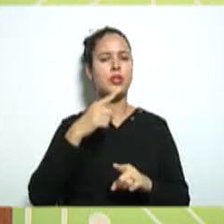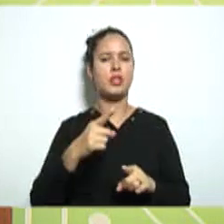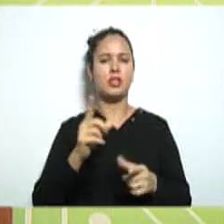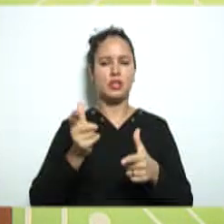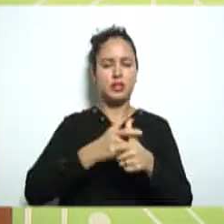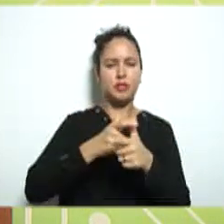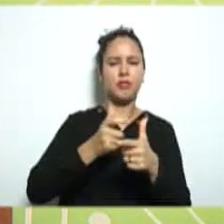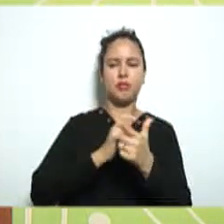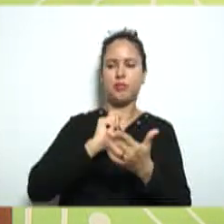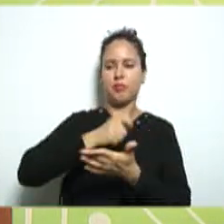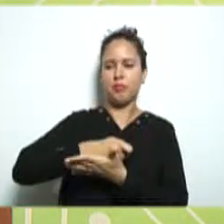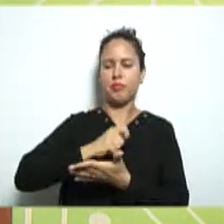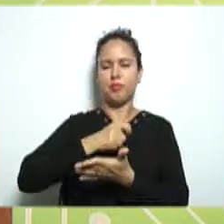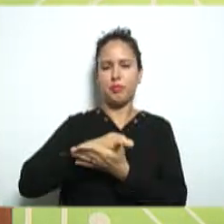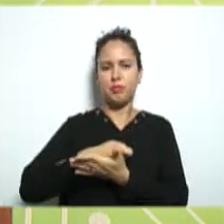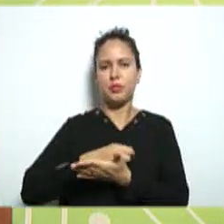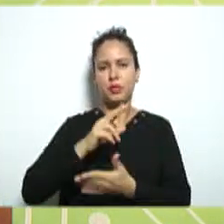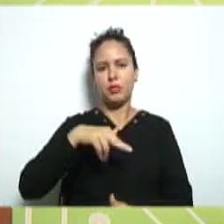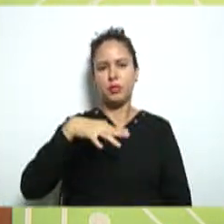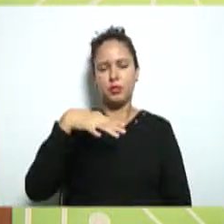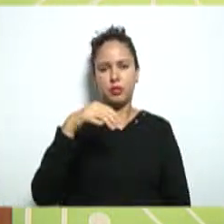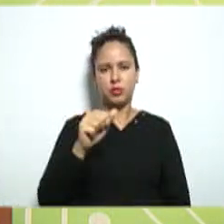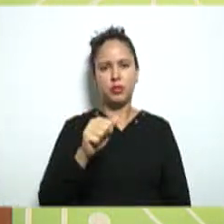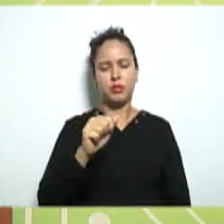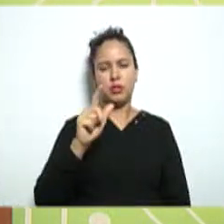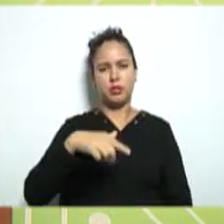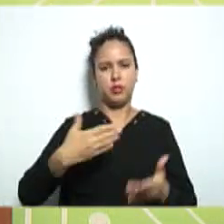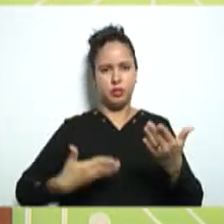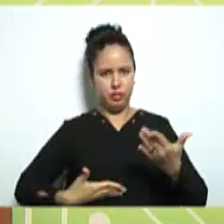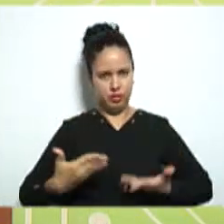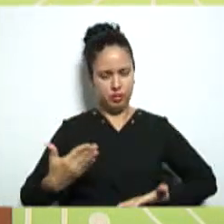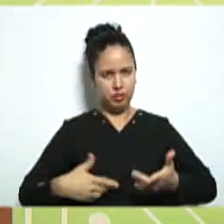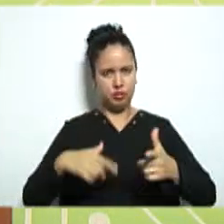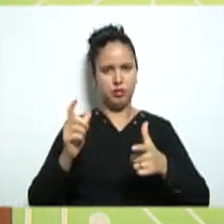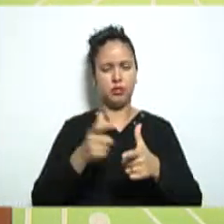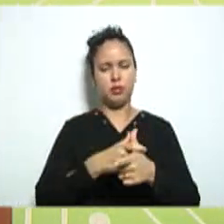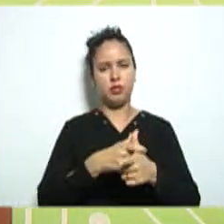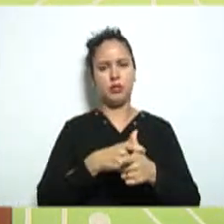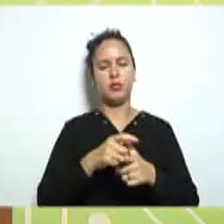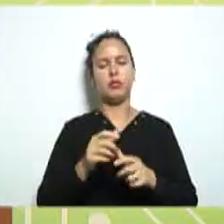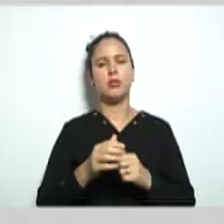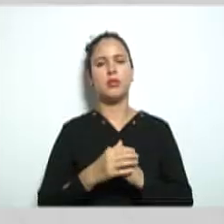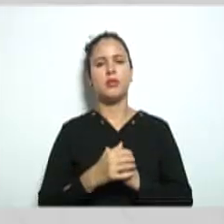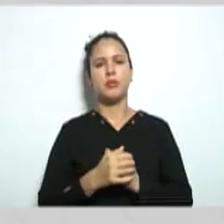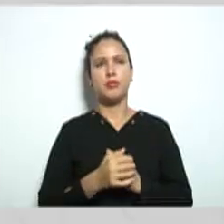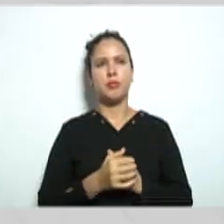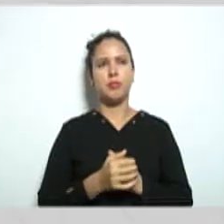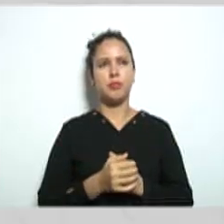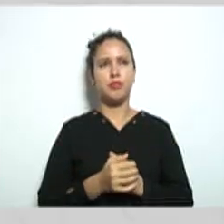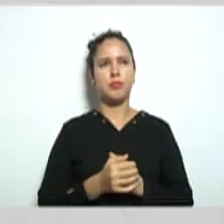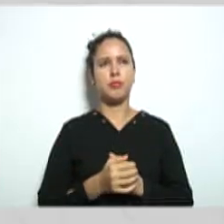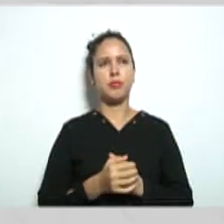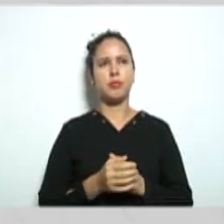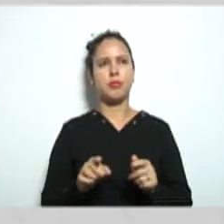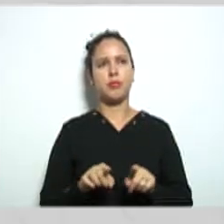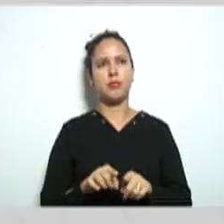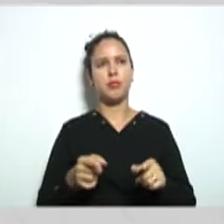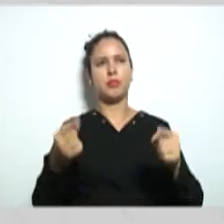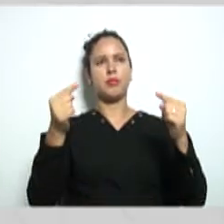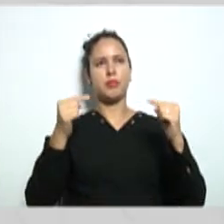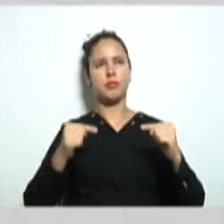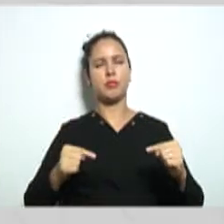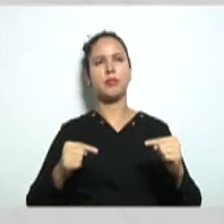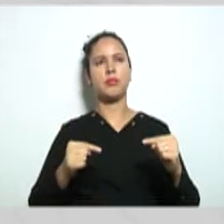encerrar essa dívida. Então isso é a servidão por dívida. E as condições degradantes? As condições